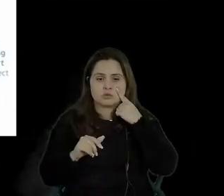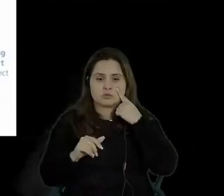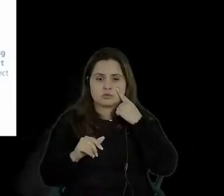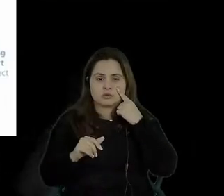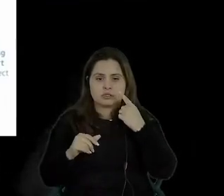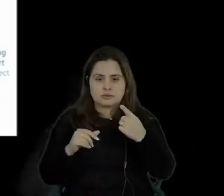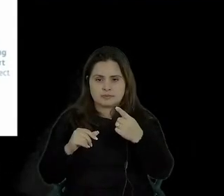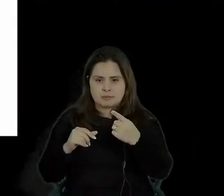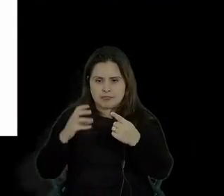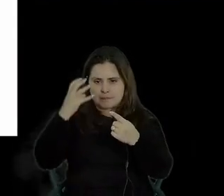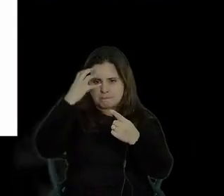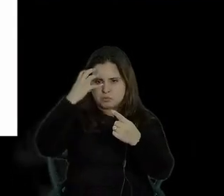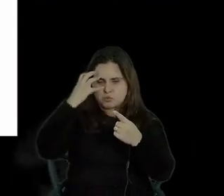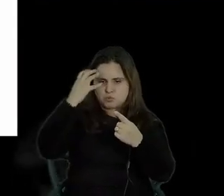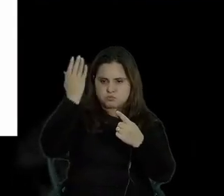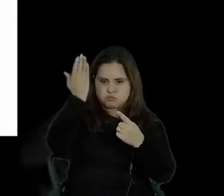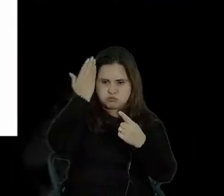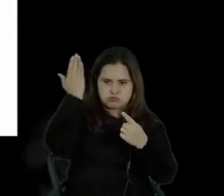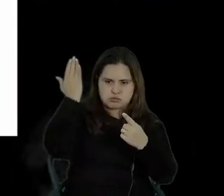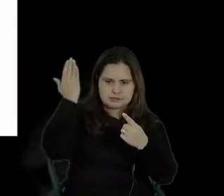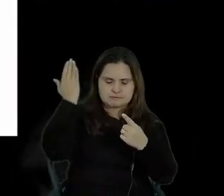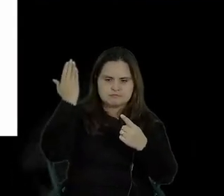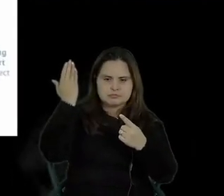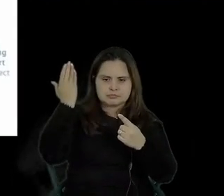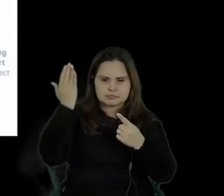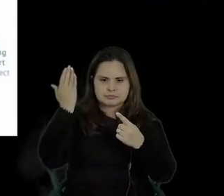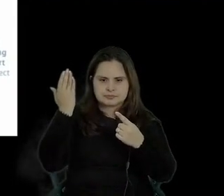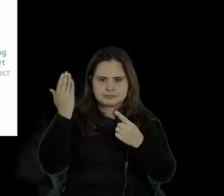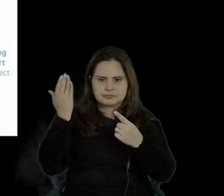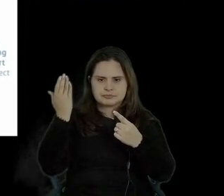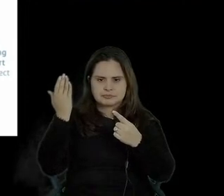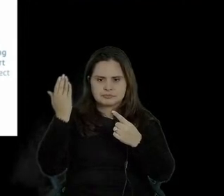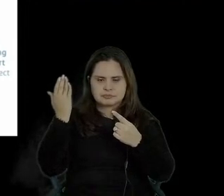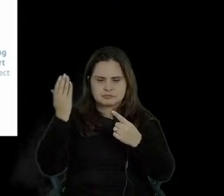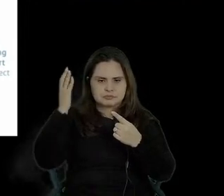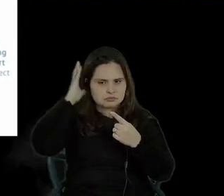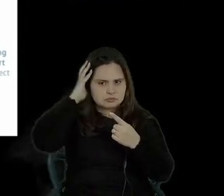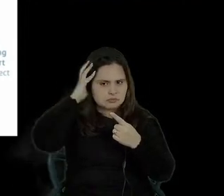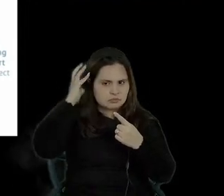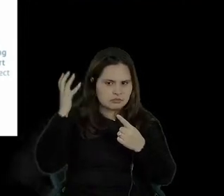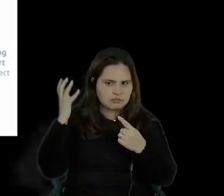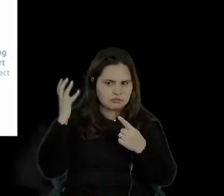craniana rompida. Opa!